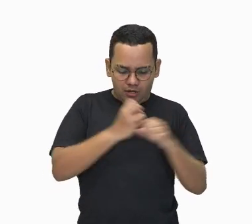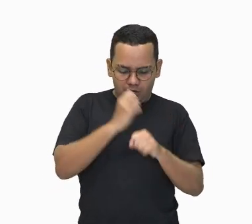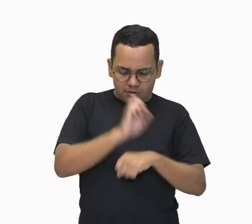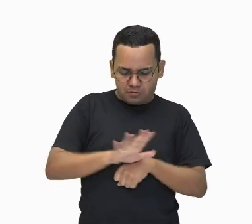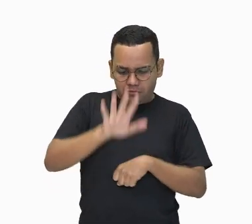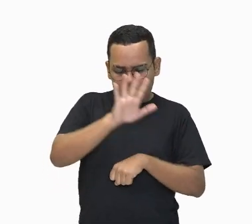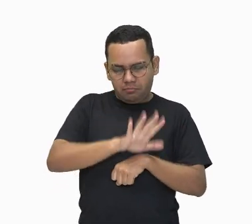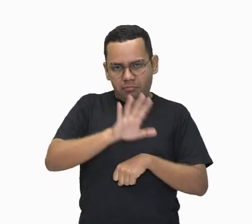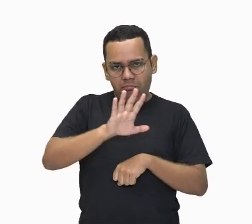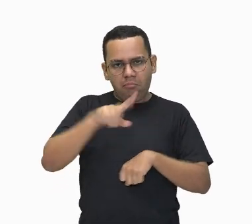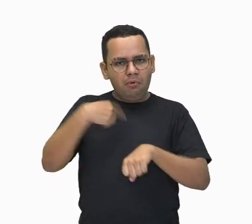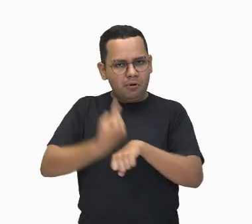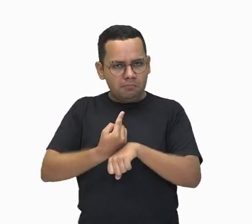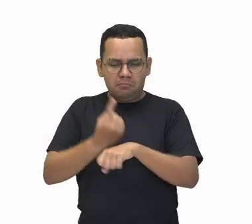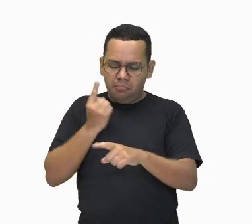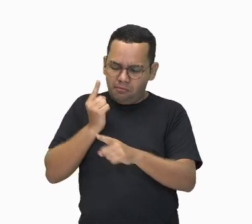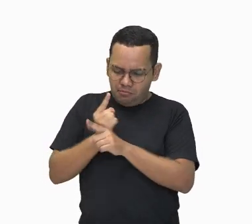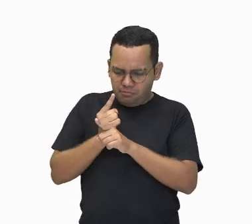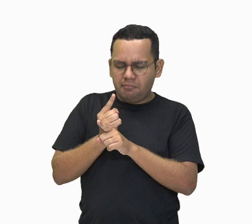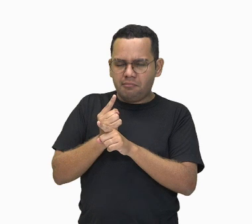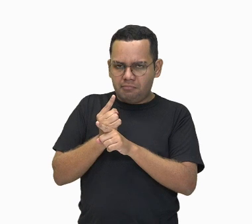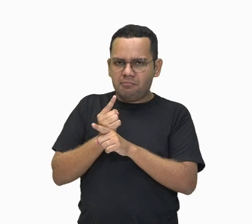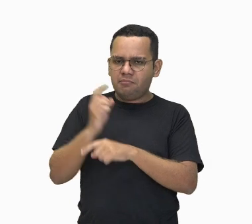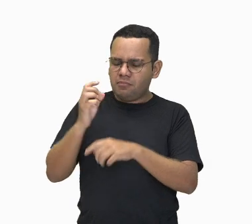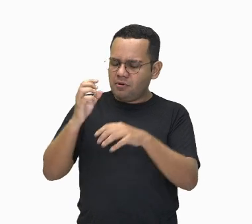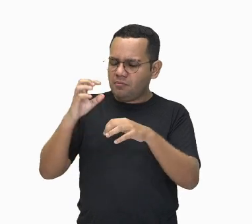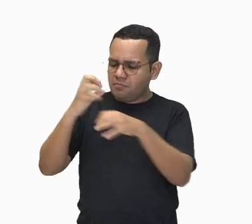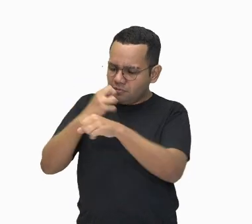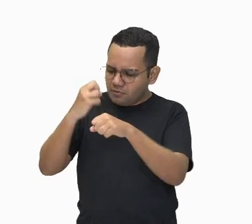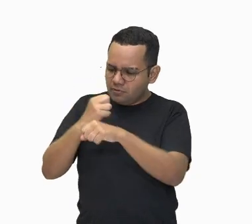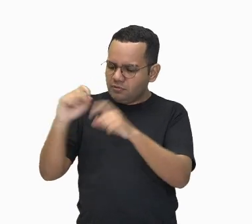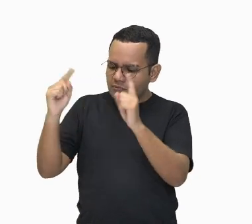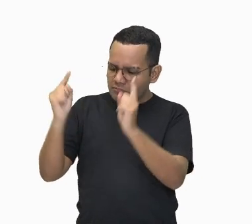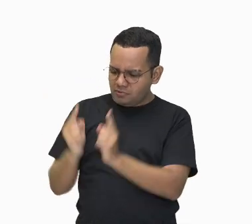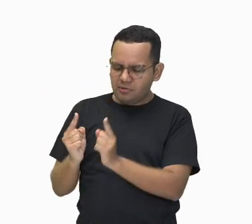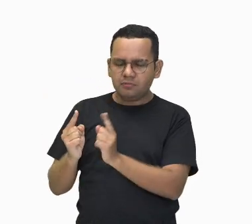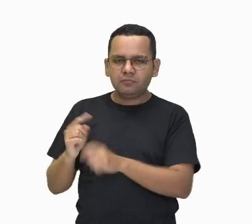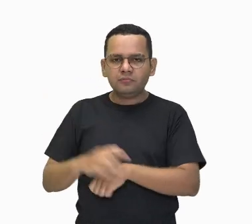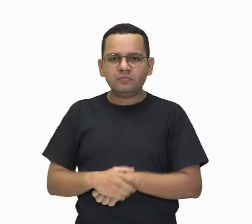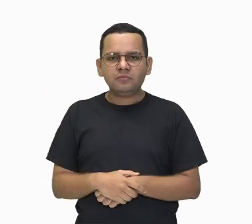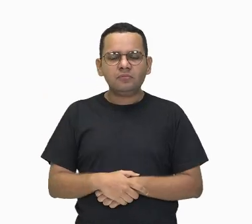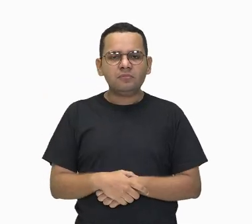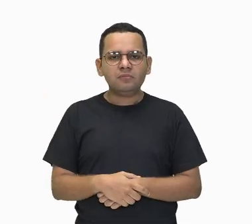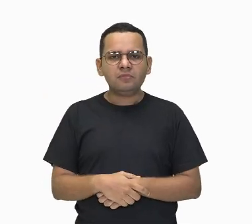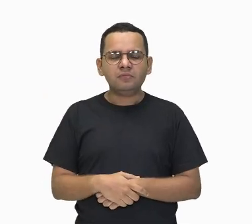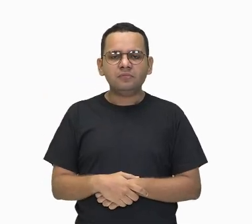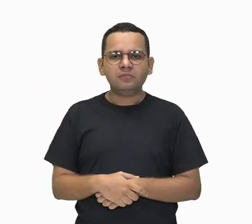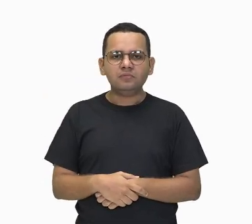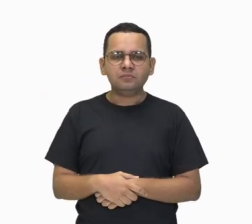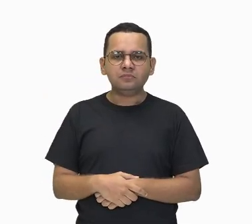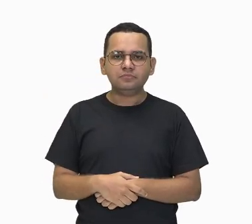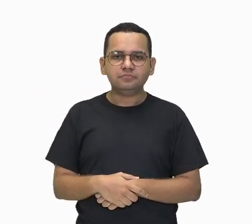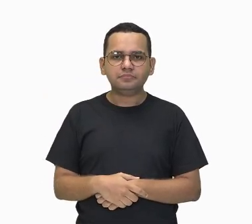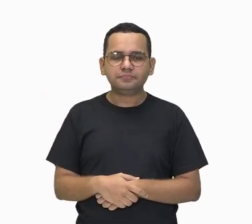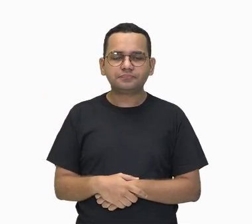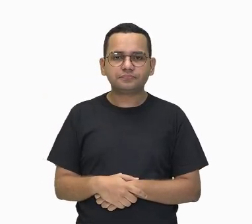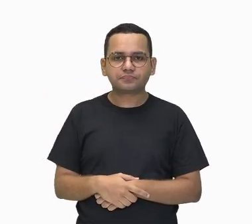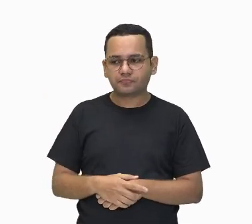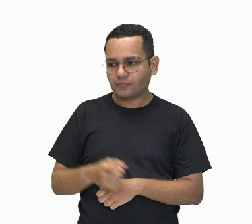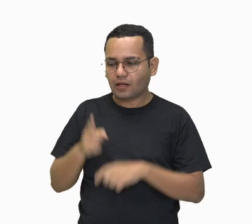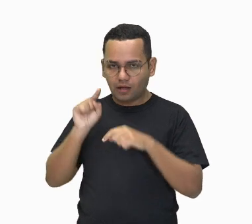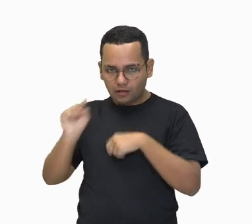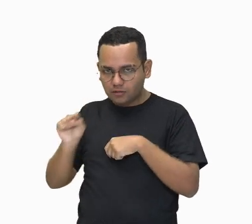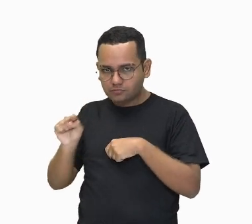faz o que a gente aprendeu hoje, né? A gente vai, então, obter a equação reduzida e, a partir da equação reduzida, a